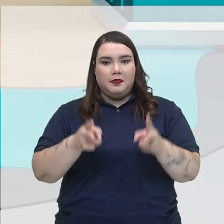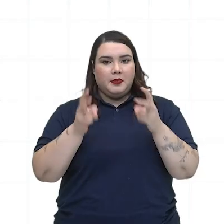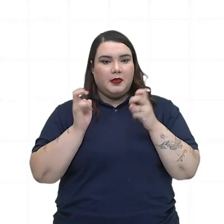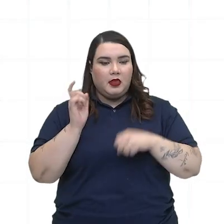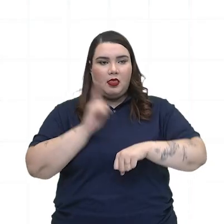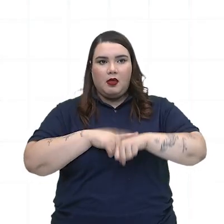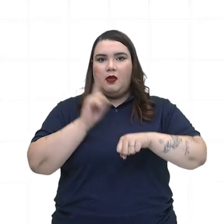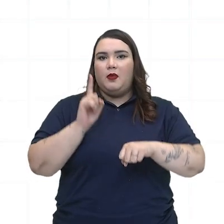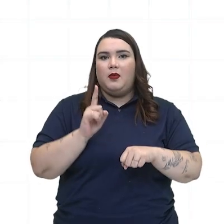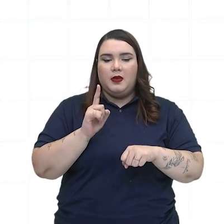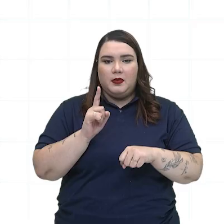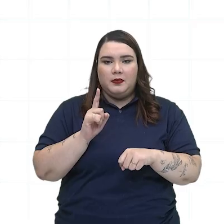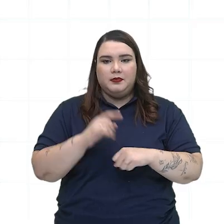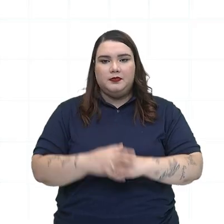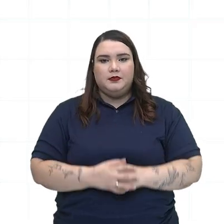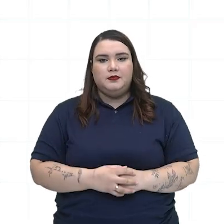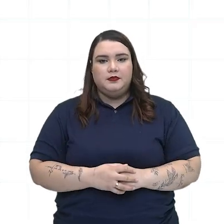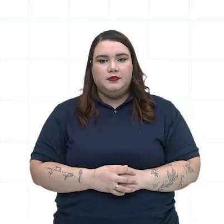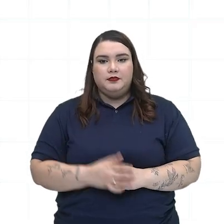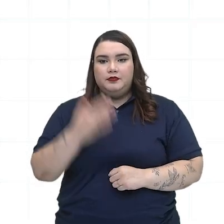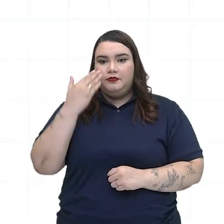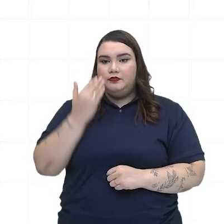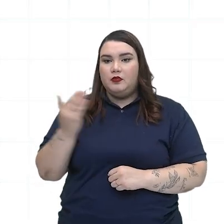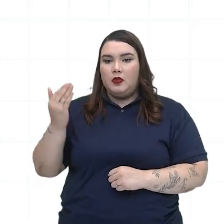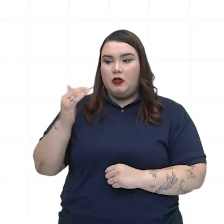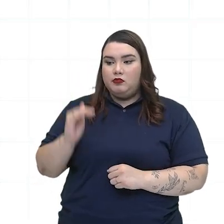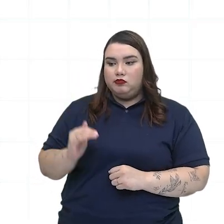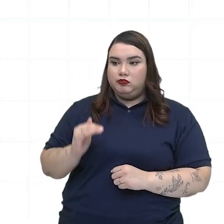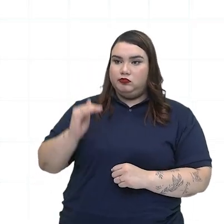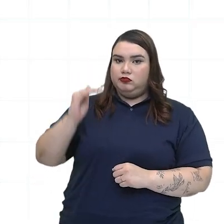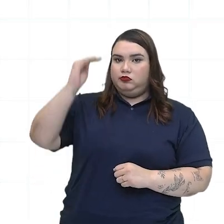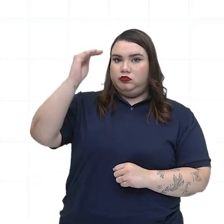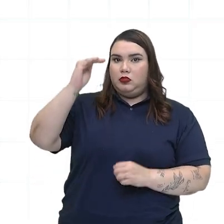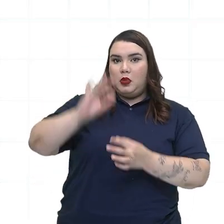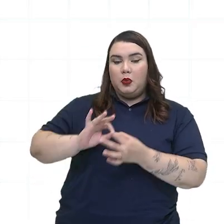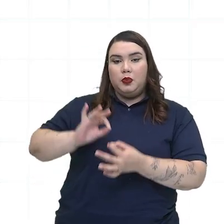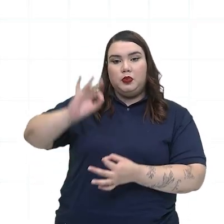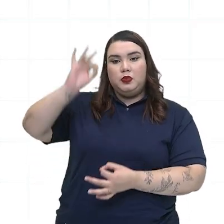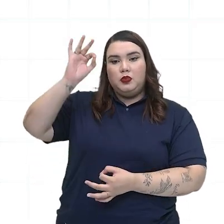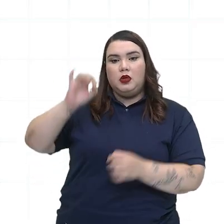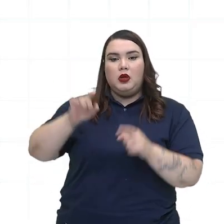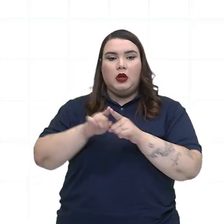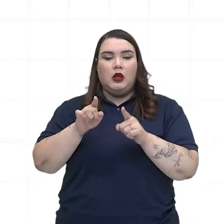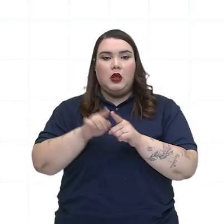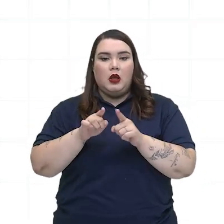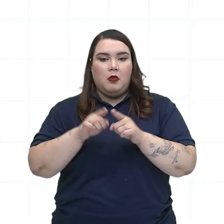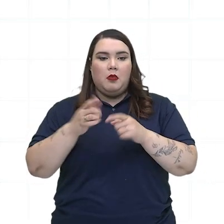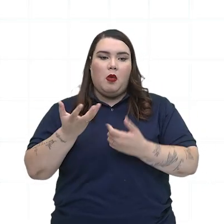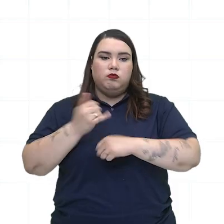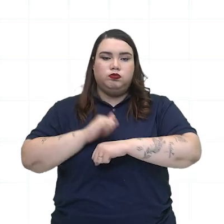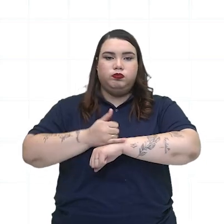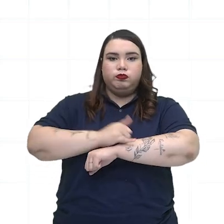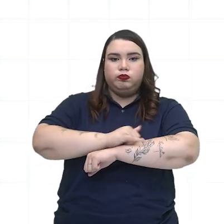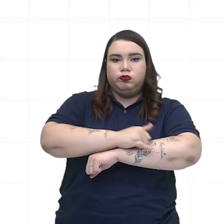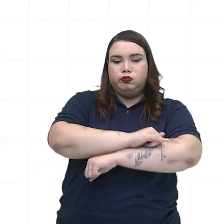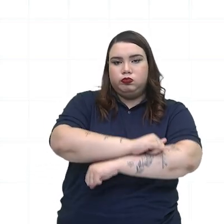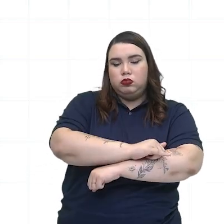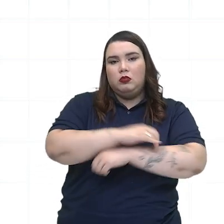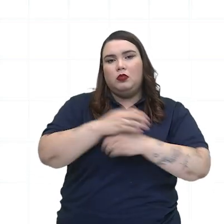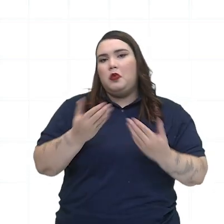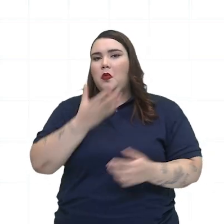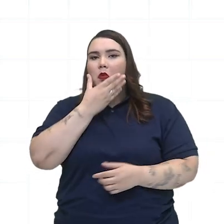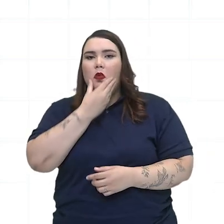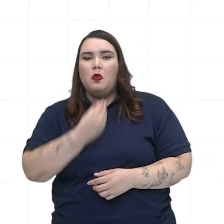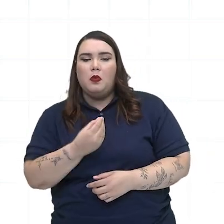que é o crescimento em relação à altura e o aumento de peso. Isso acontece tanto com meninas quanto